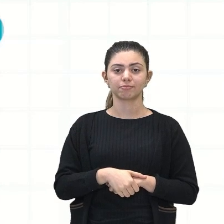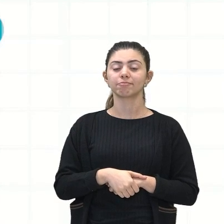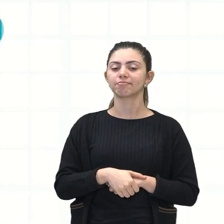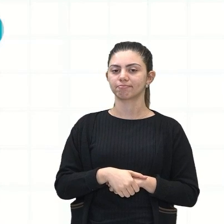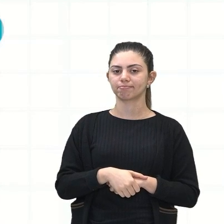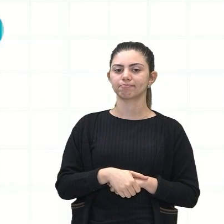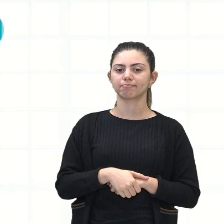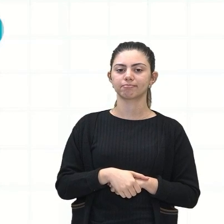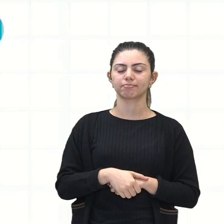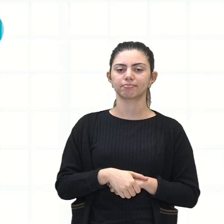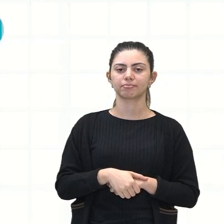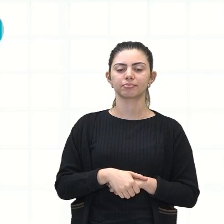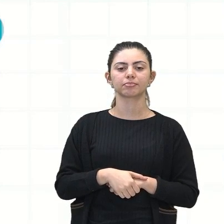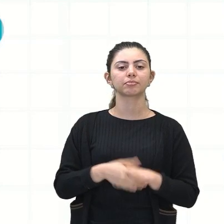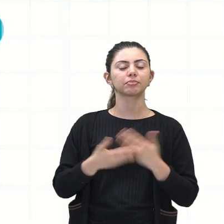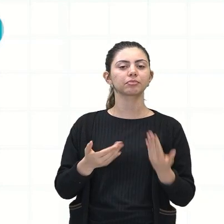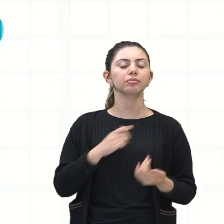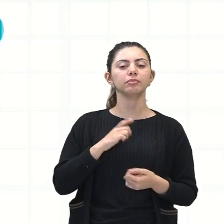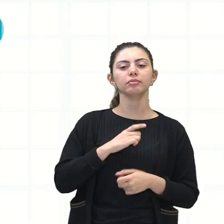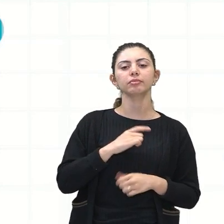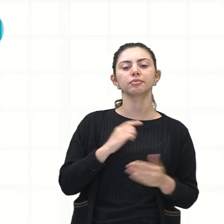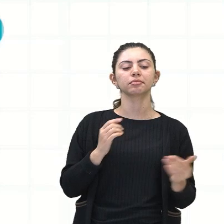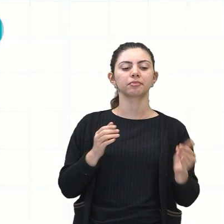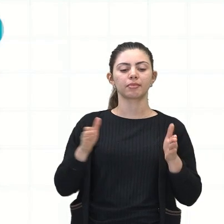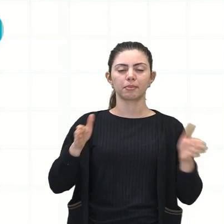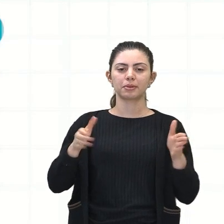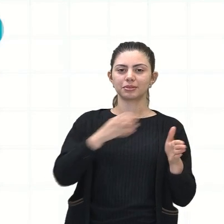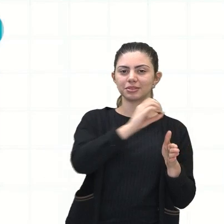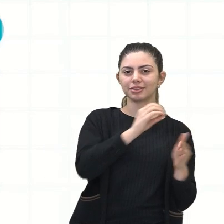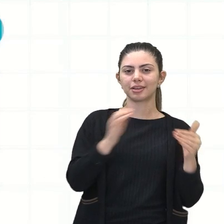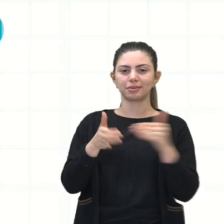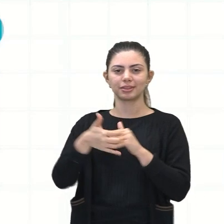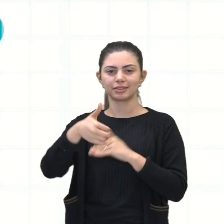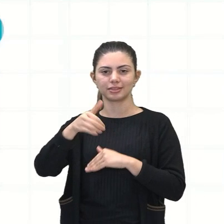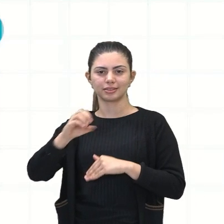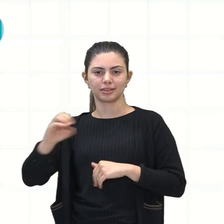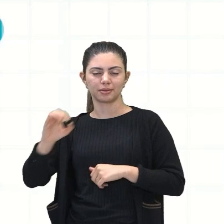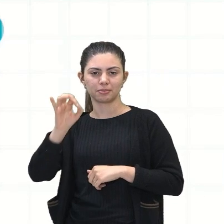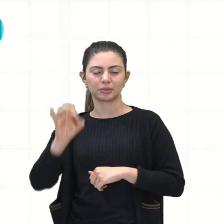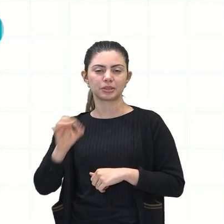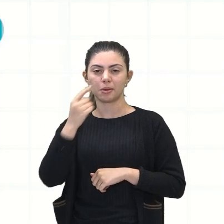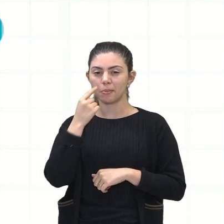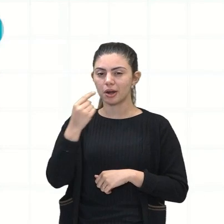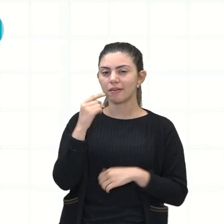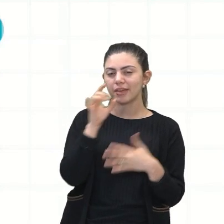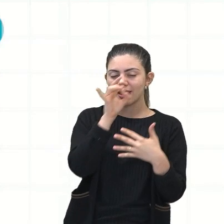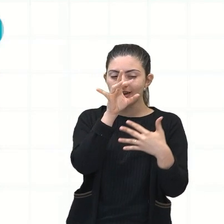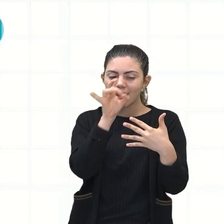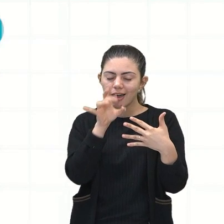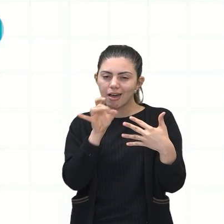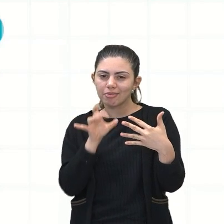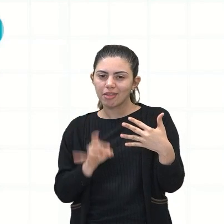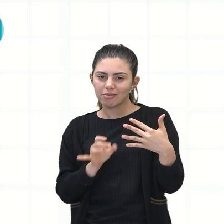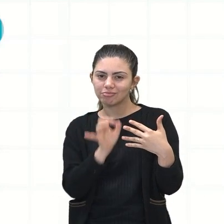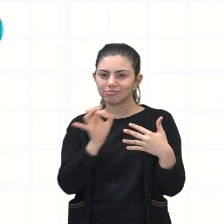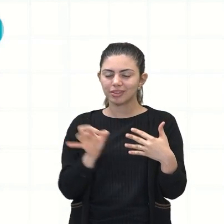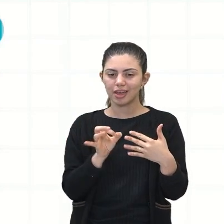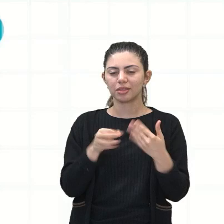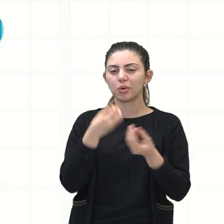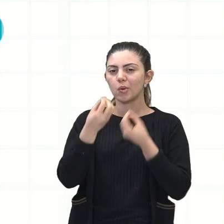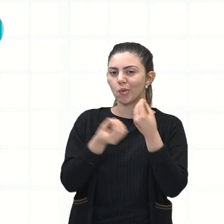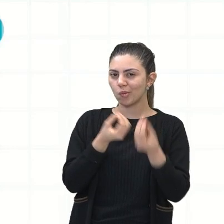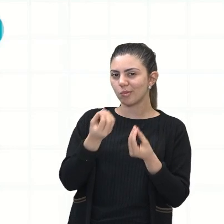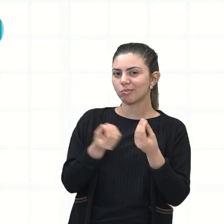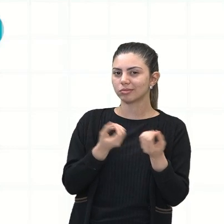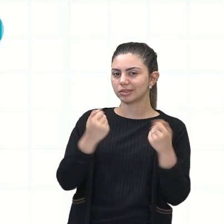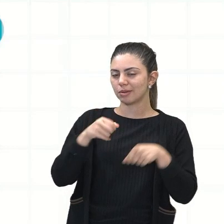Então, numa escala de 100%, de 0 a 100%, vamos ver cada um deles como que